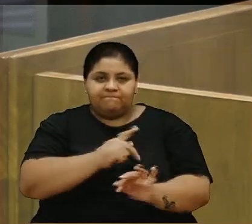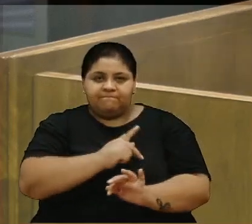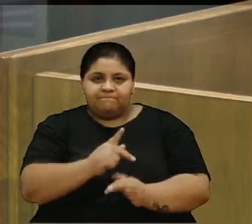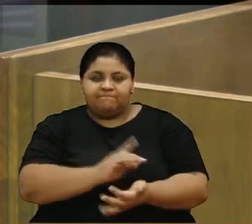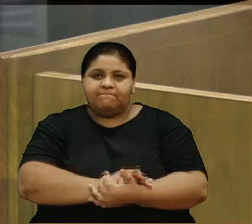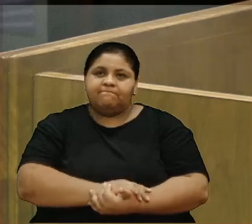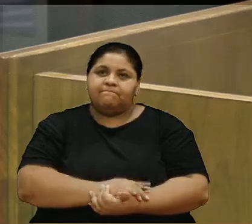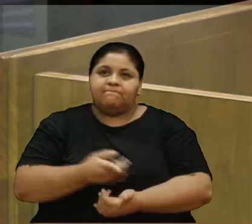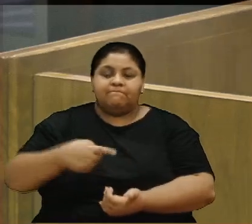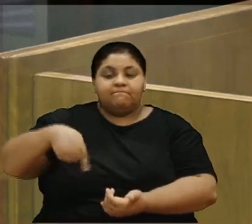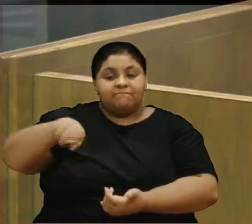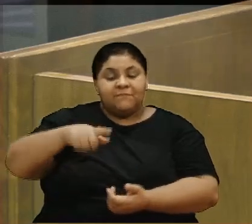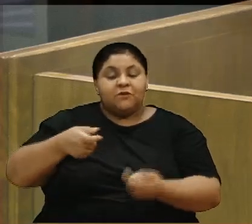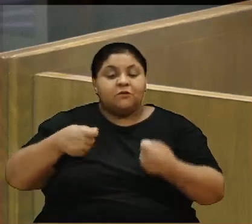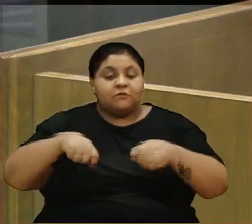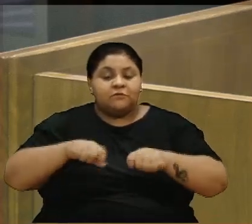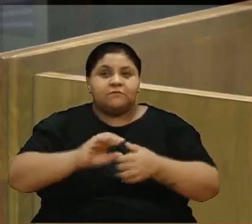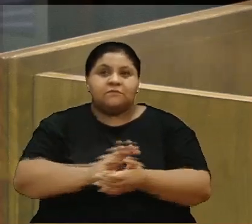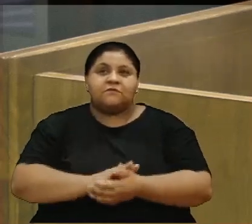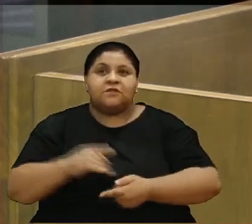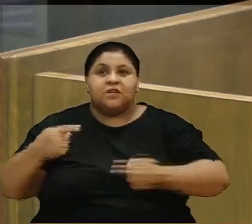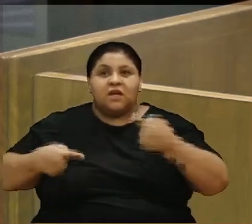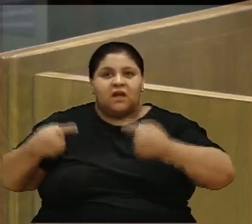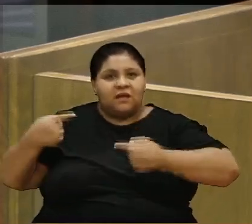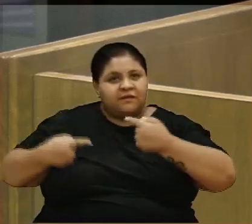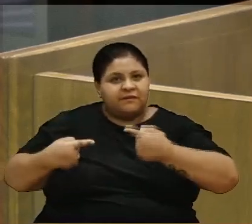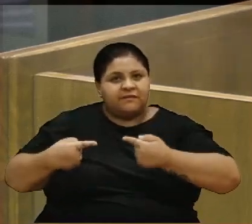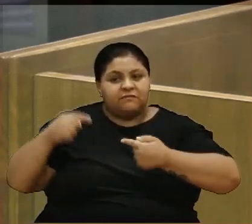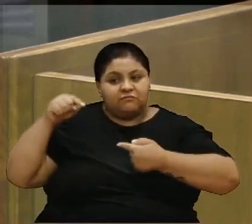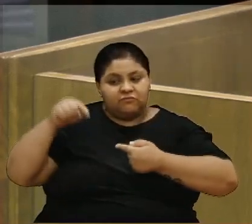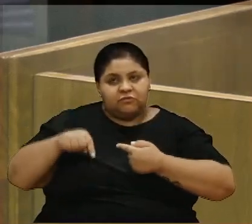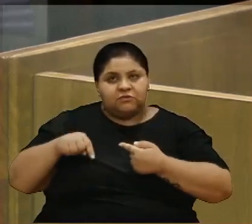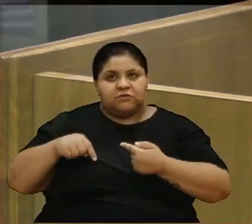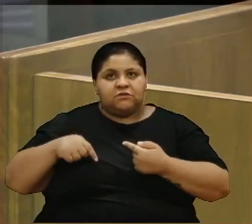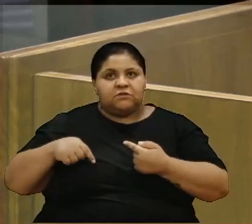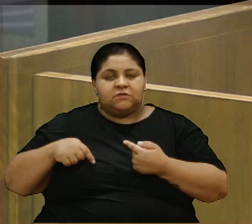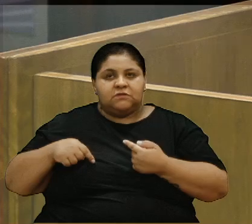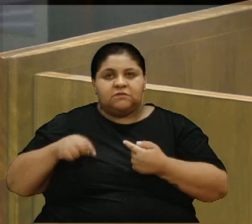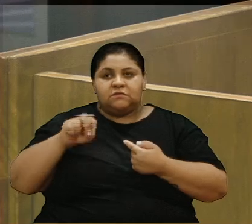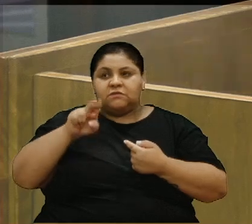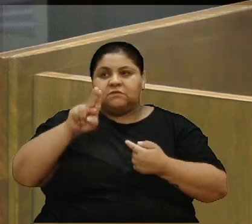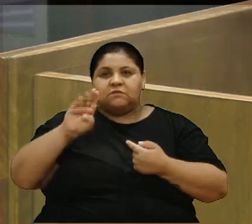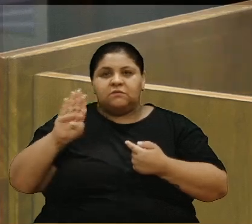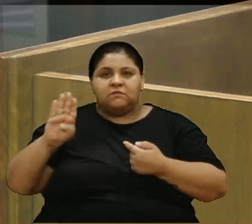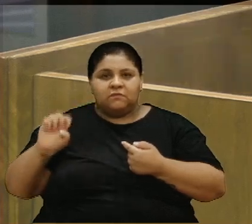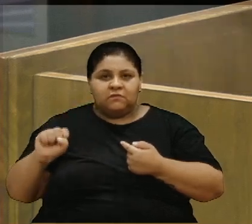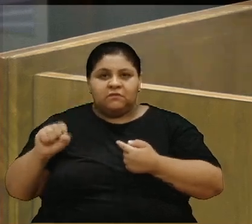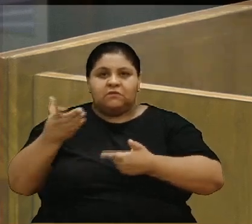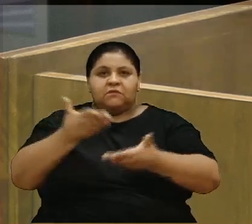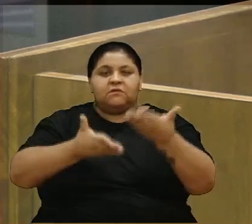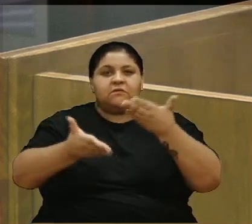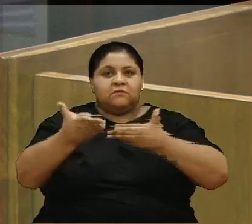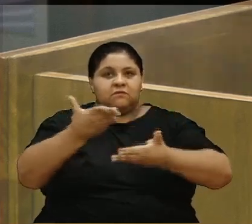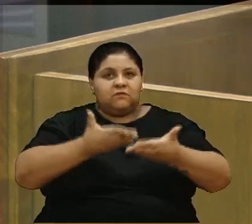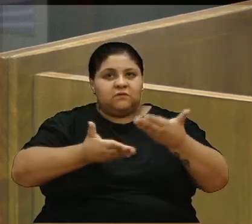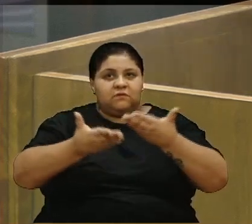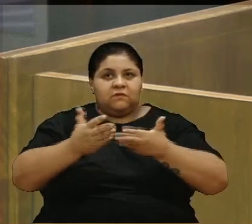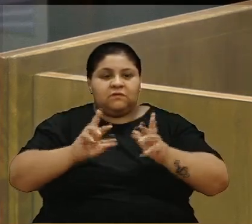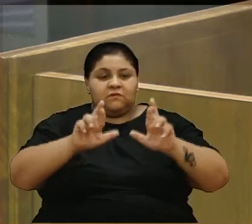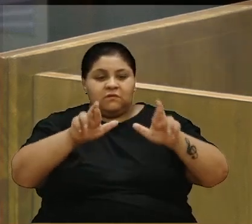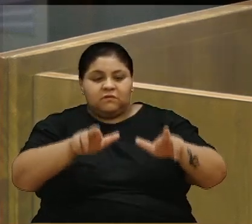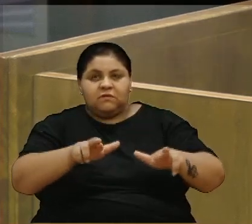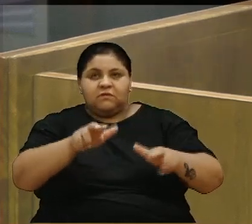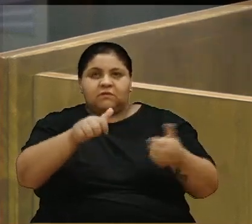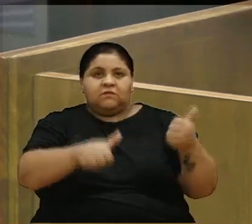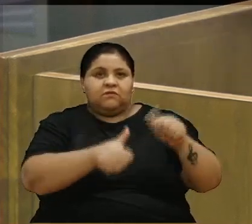presidente, nós precisamos discutir essa questão das unidades básicas de saúde, do atendimento nos territórios, da